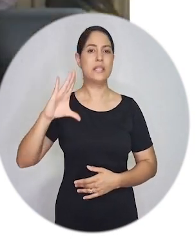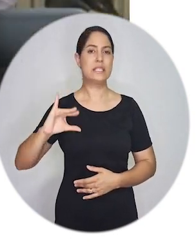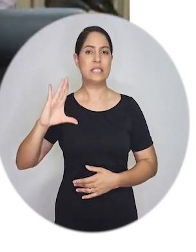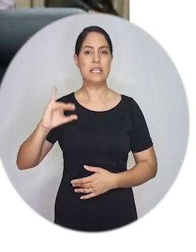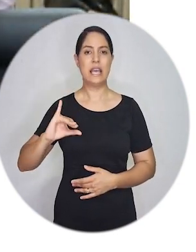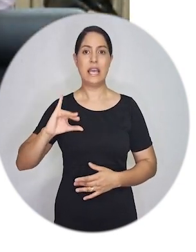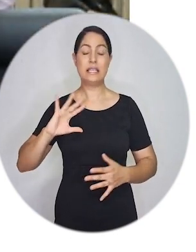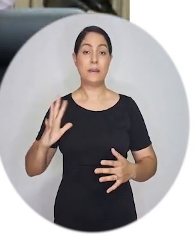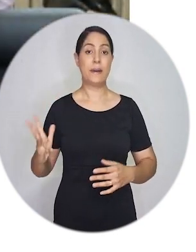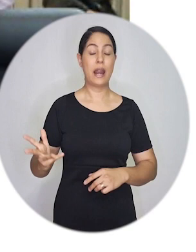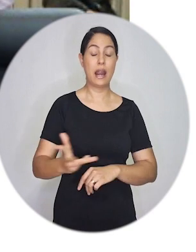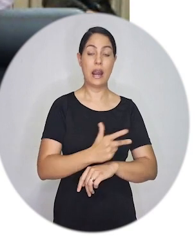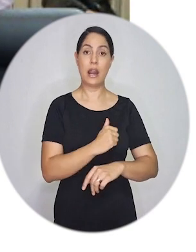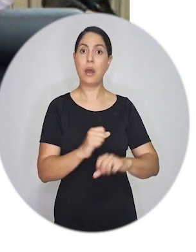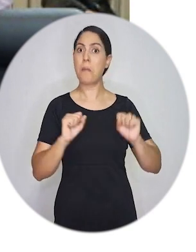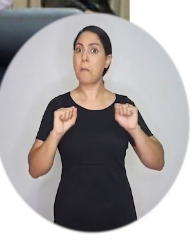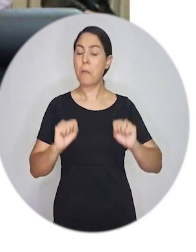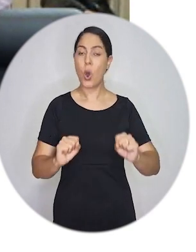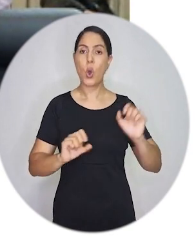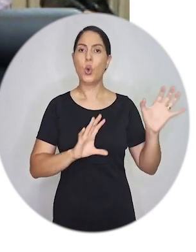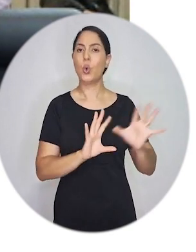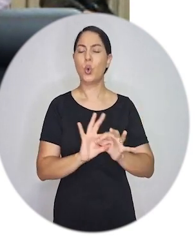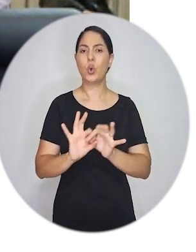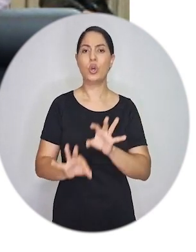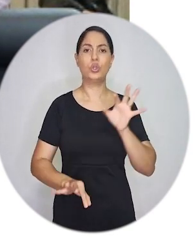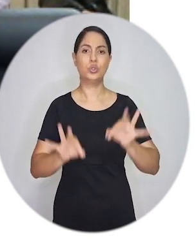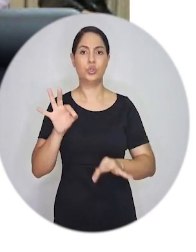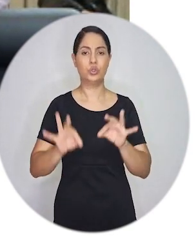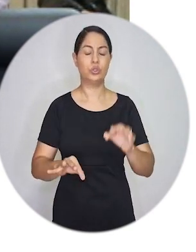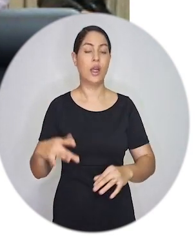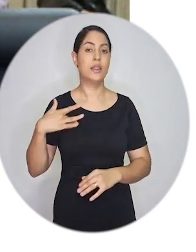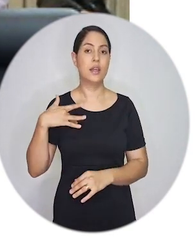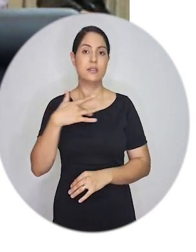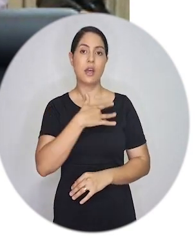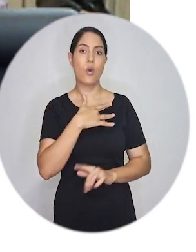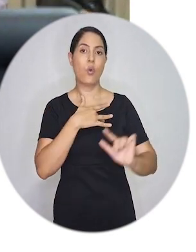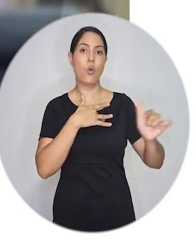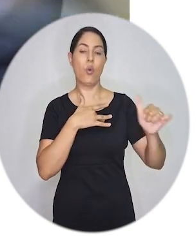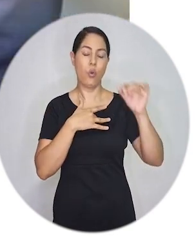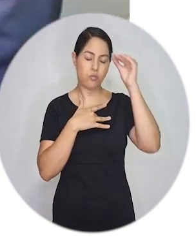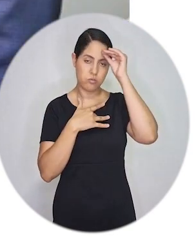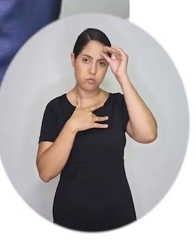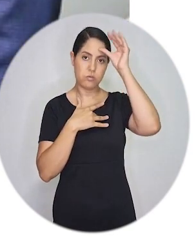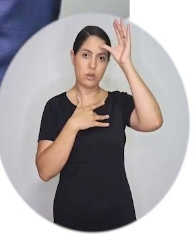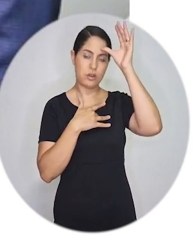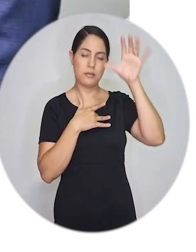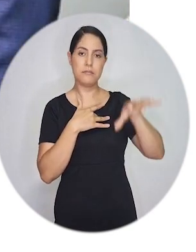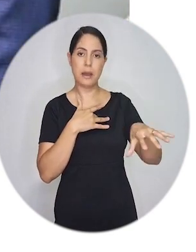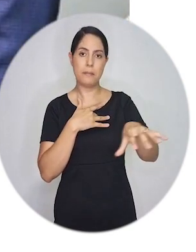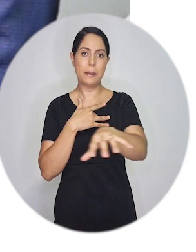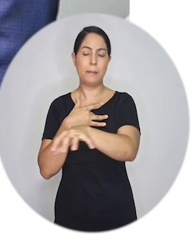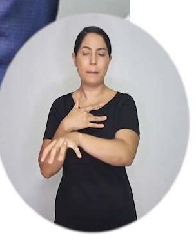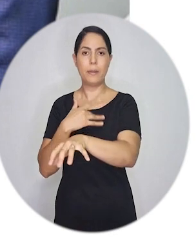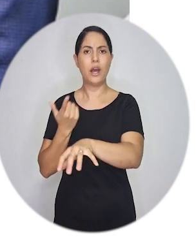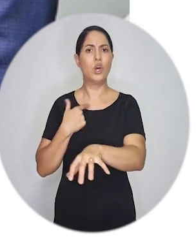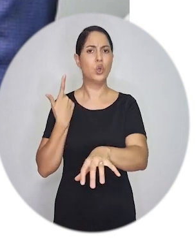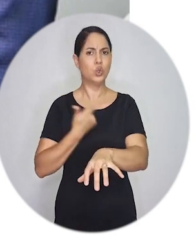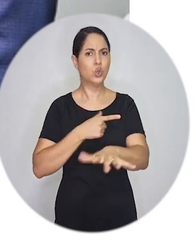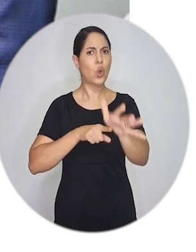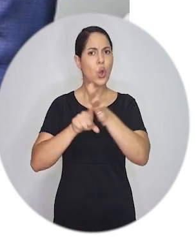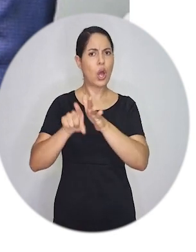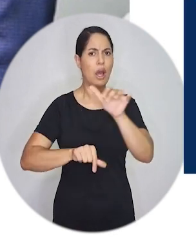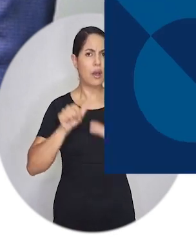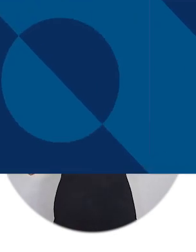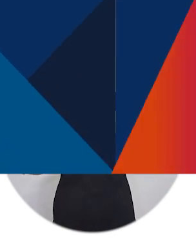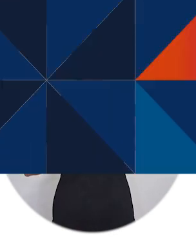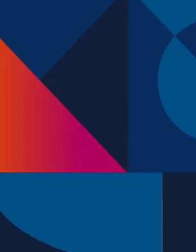ciência e de suas evidências, sejam elas jurídicas, da saúde ou de outras áreas do conhecimento. Acolhemos